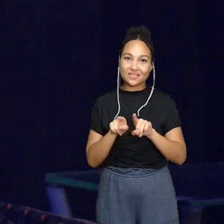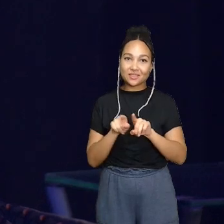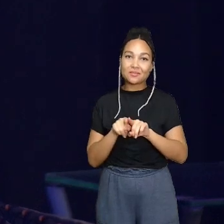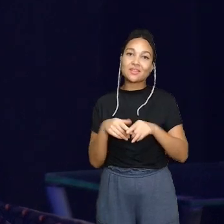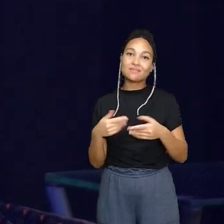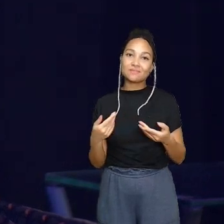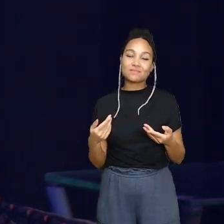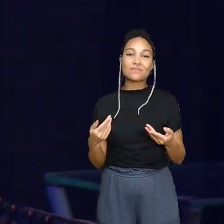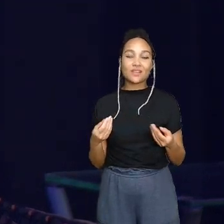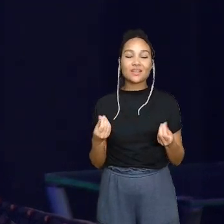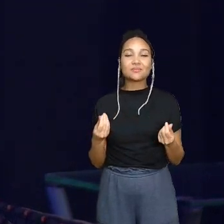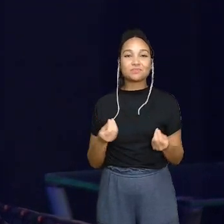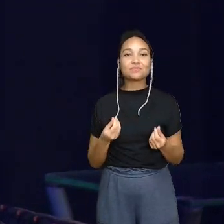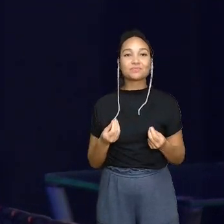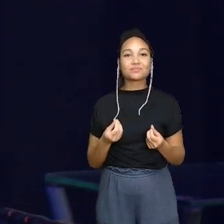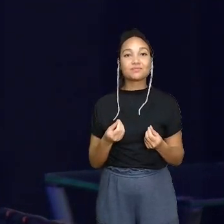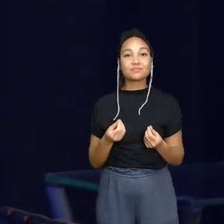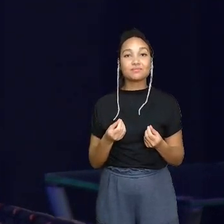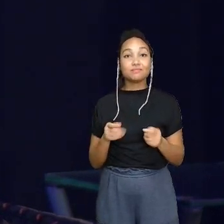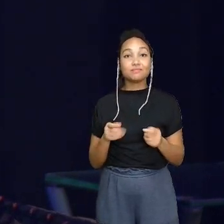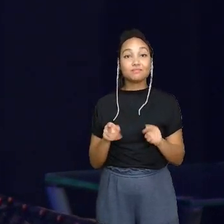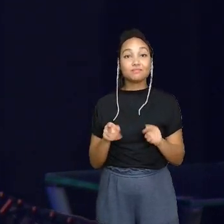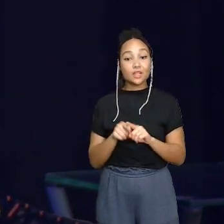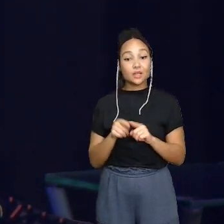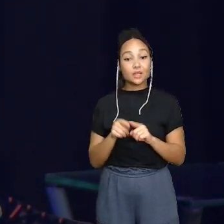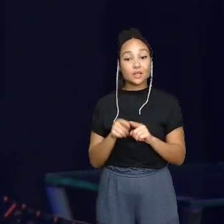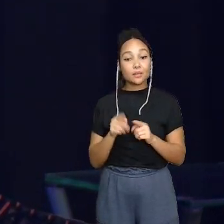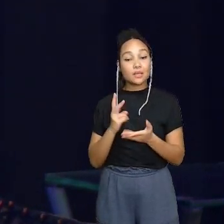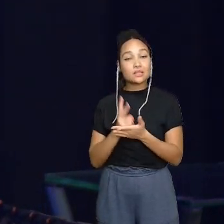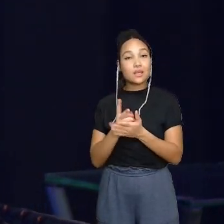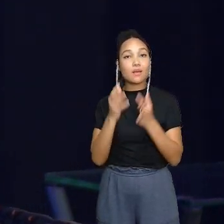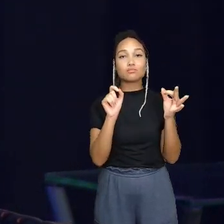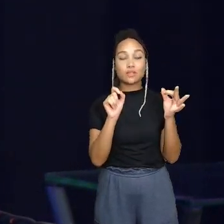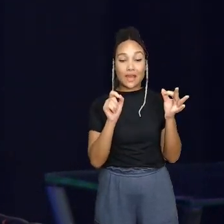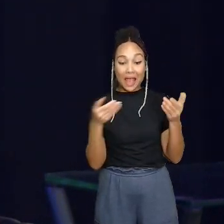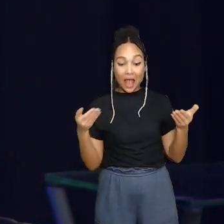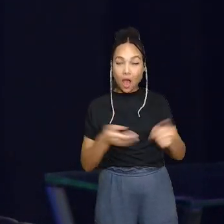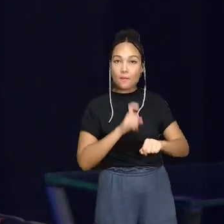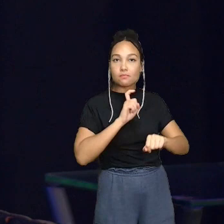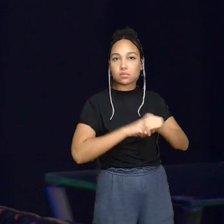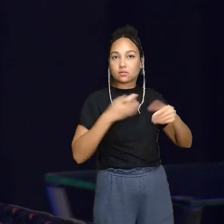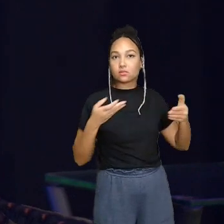obrigatoriamente ali com um olhar muito atento pro agora, né? Pro momento.